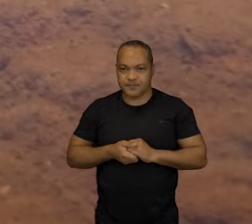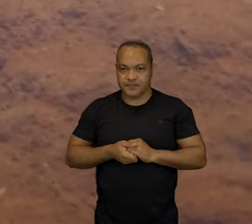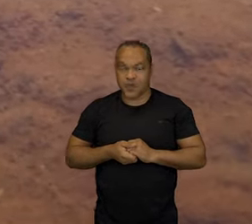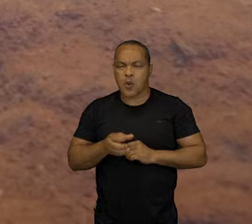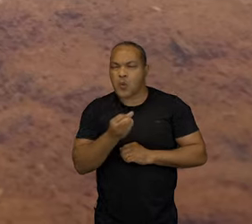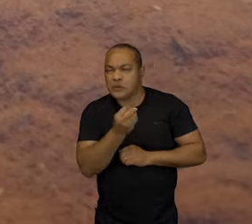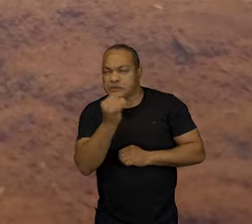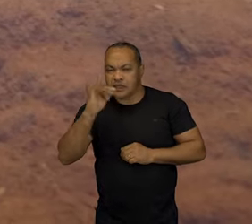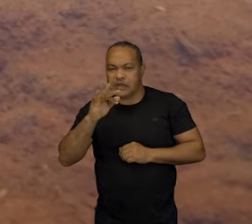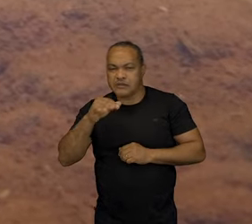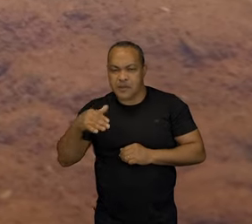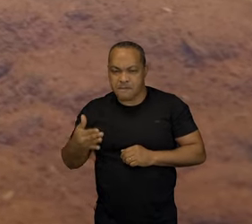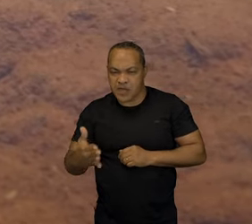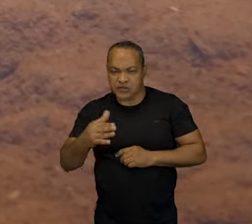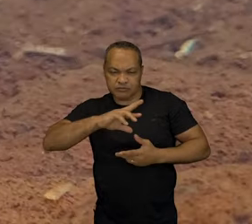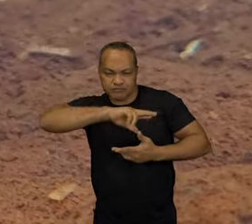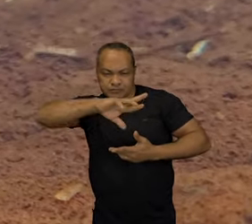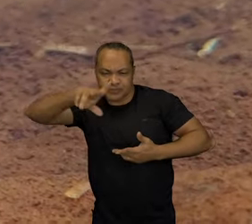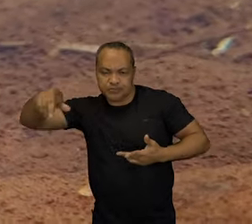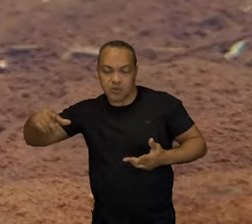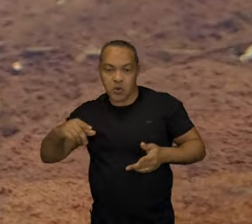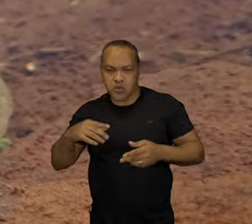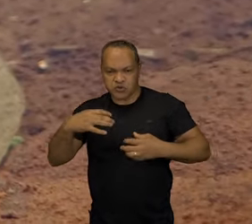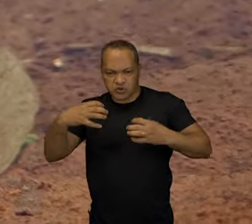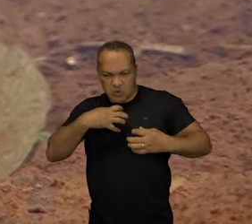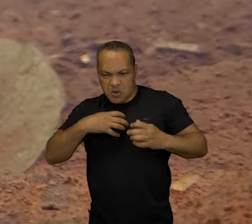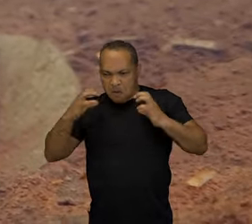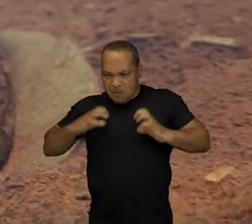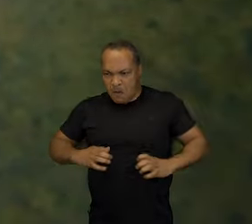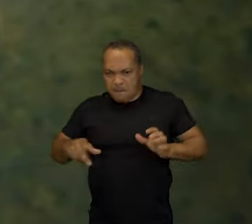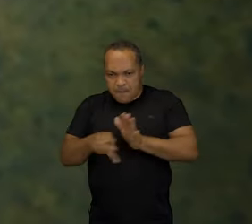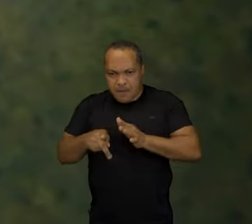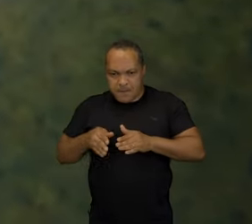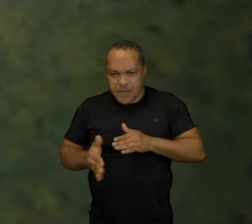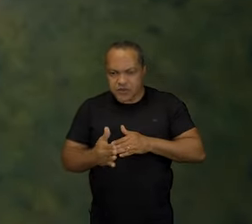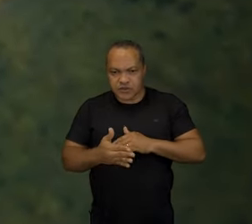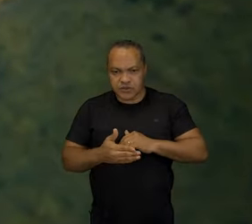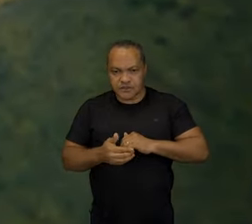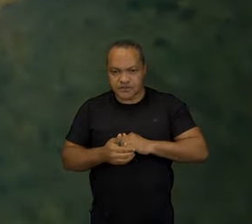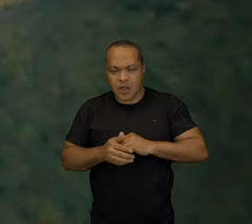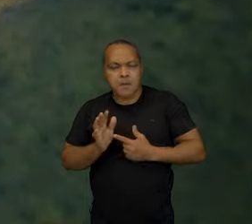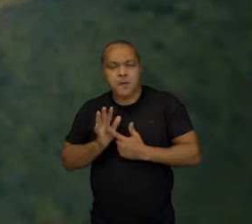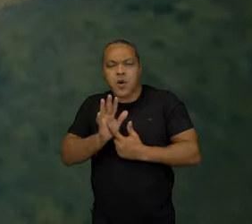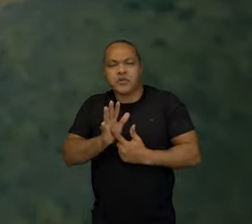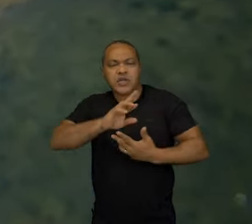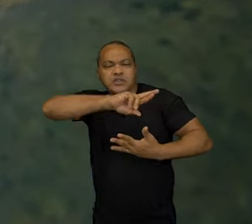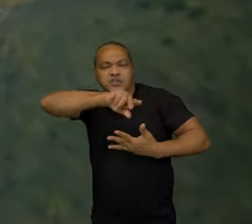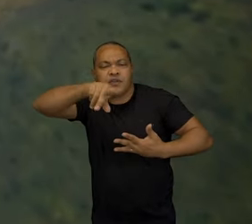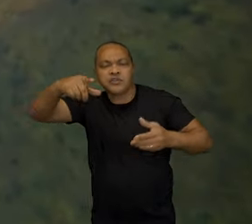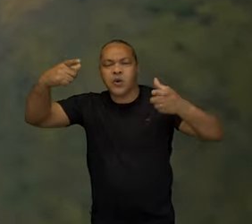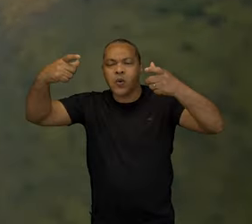A grande variedade de formatos, tamanhos e comportamentos dos peixes reflete os